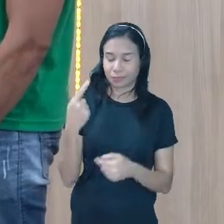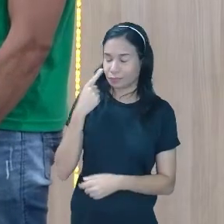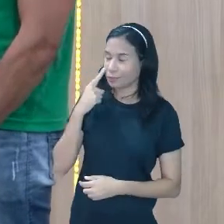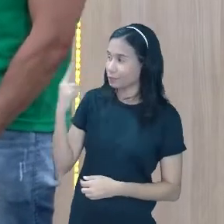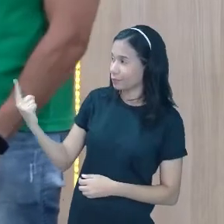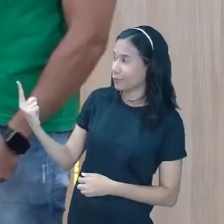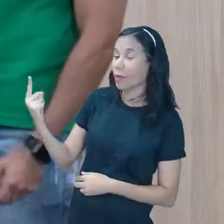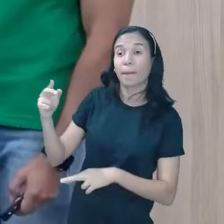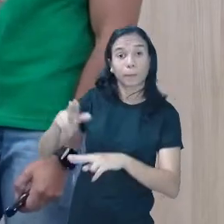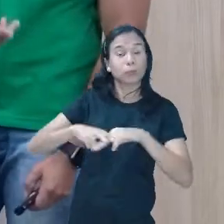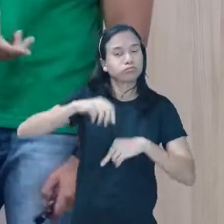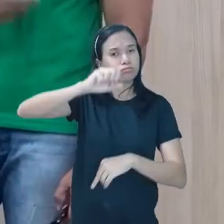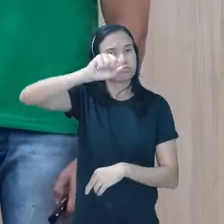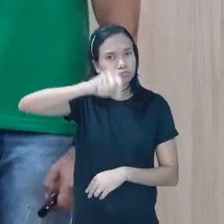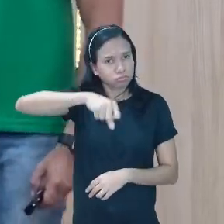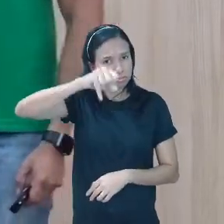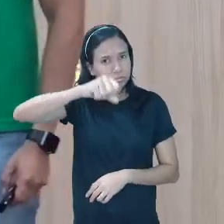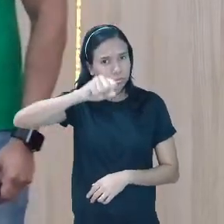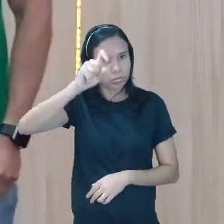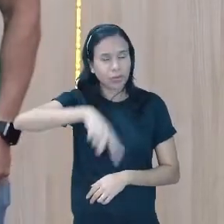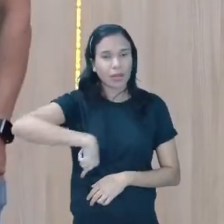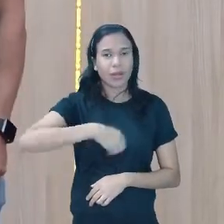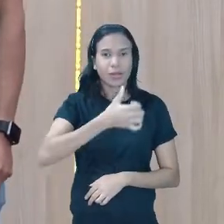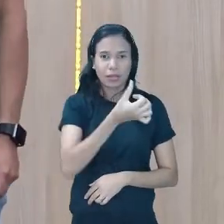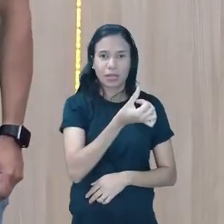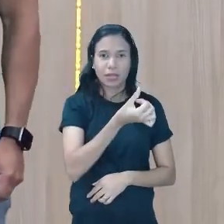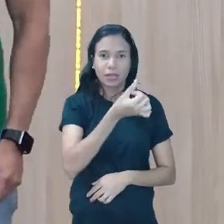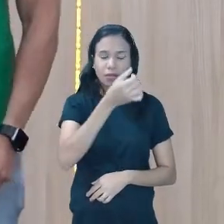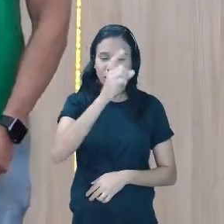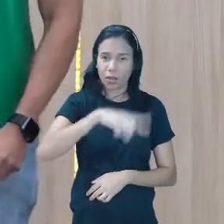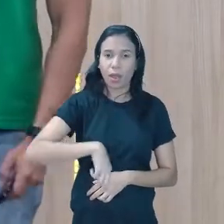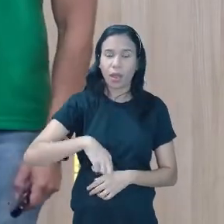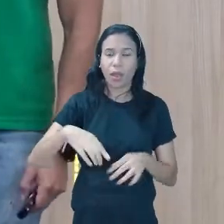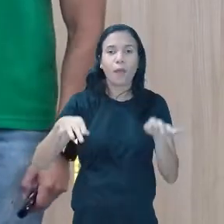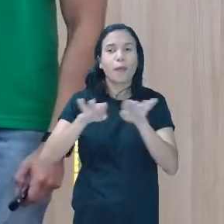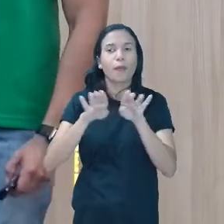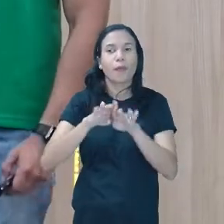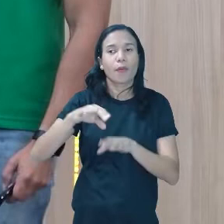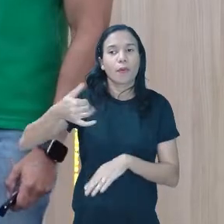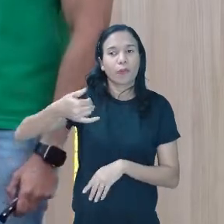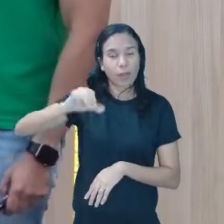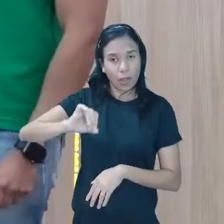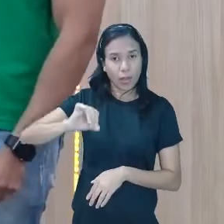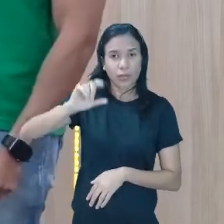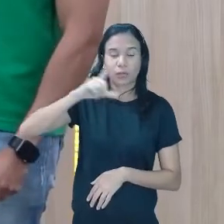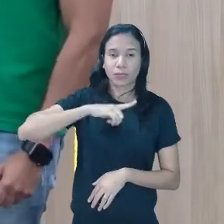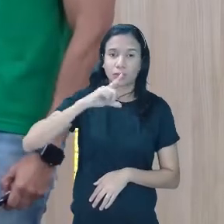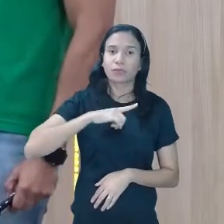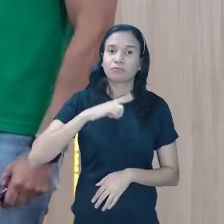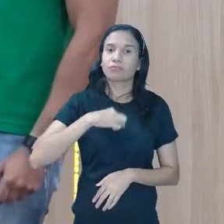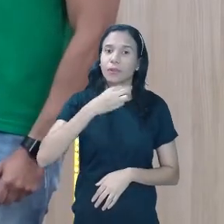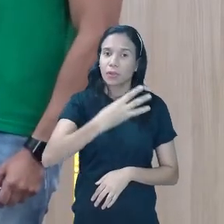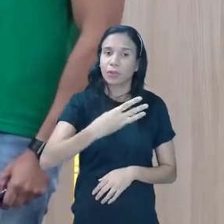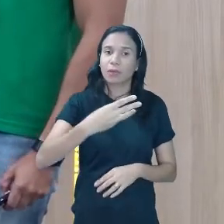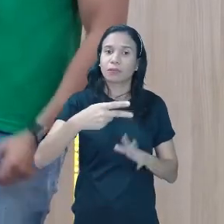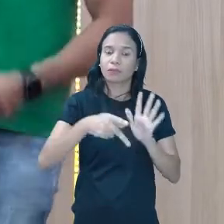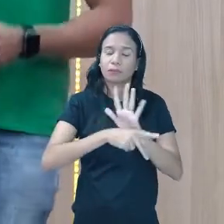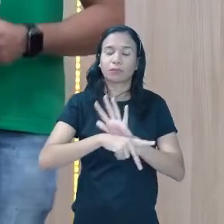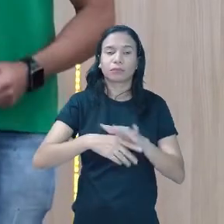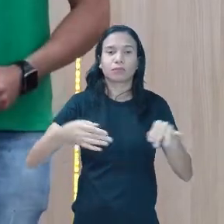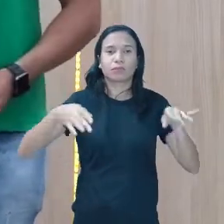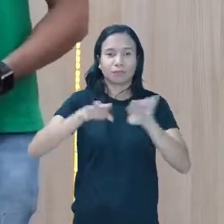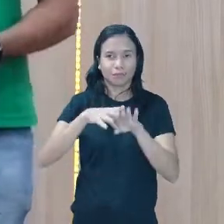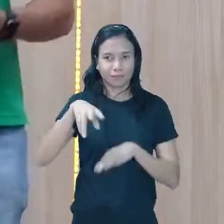valor, então sim, 6 está para 10 é proporcional a 3 está